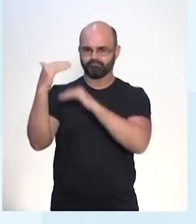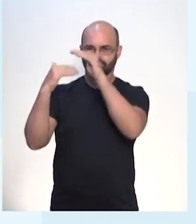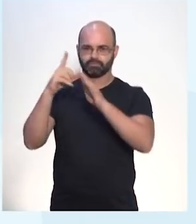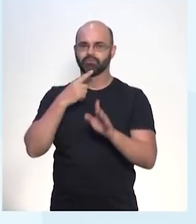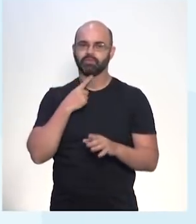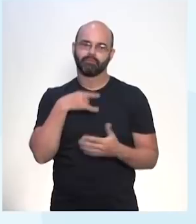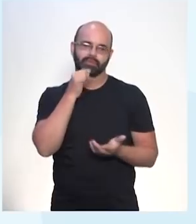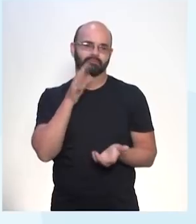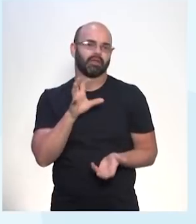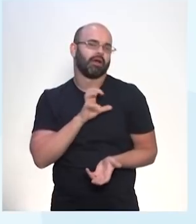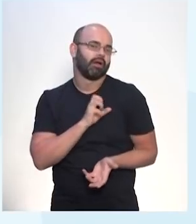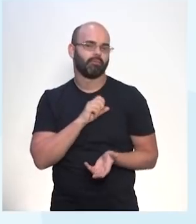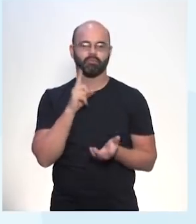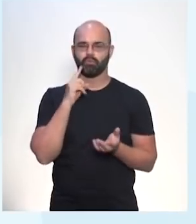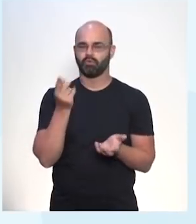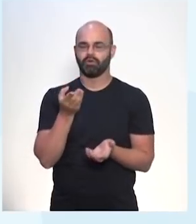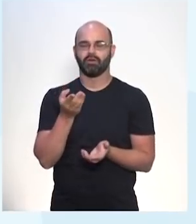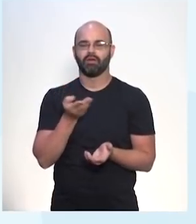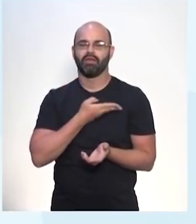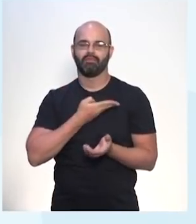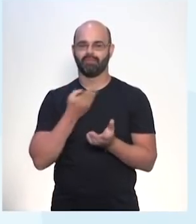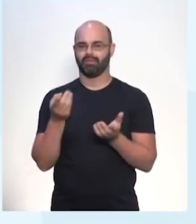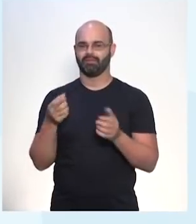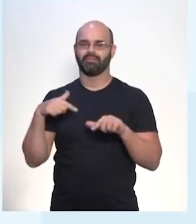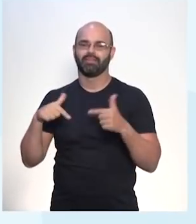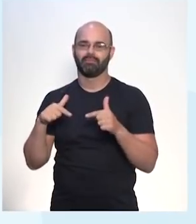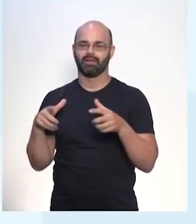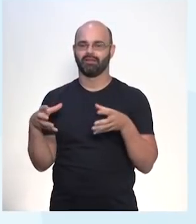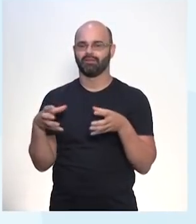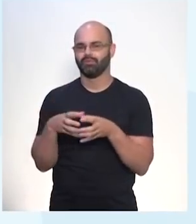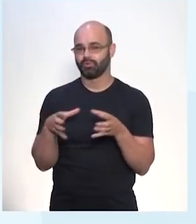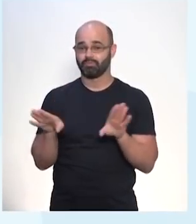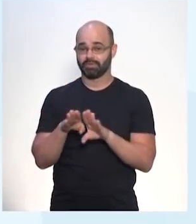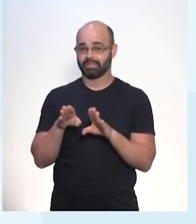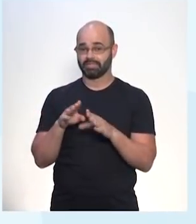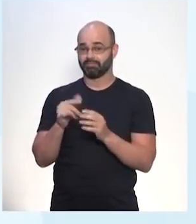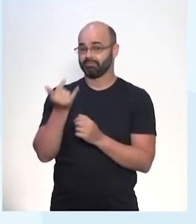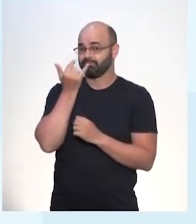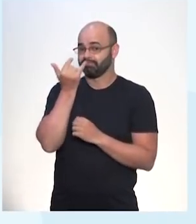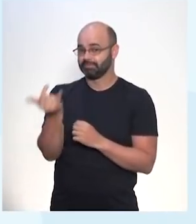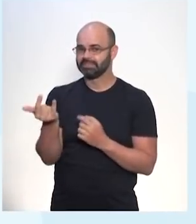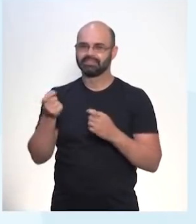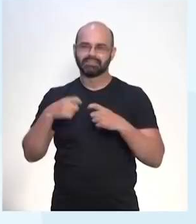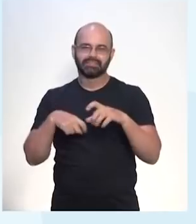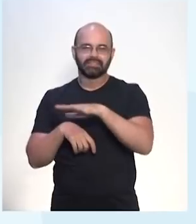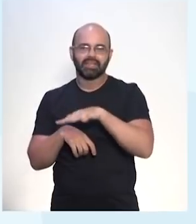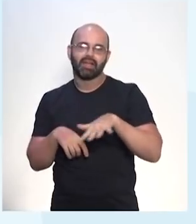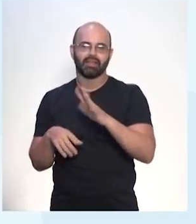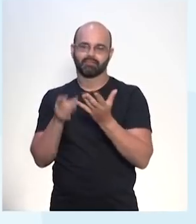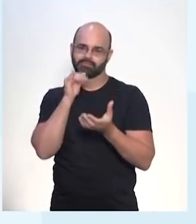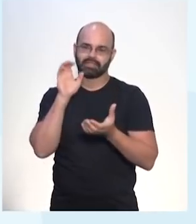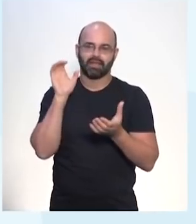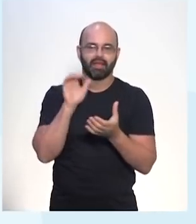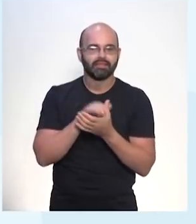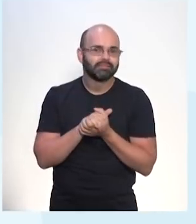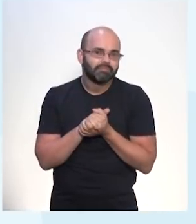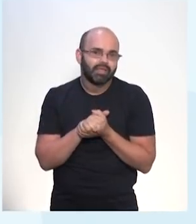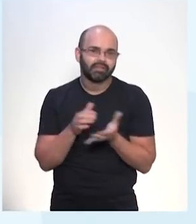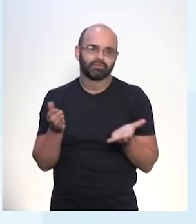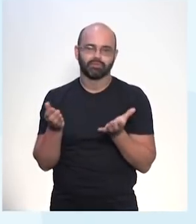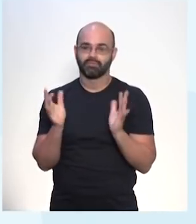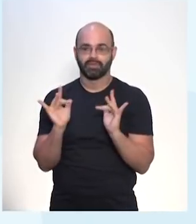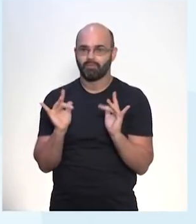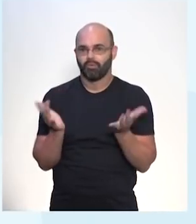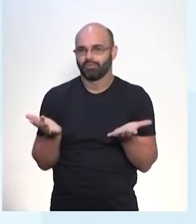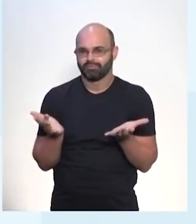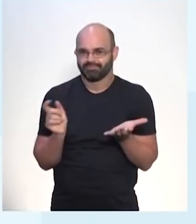quer amor, afeto aos amigos, ao grupo de trabalho, até atração sexual, conquista amorosa, casamento, namoro, quem nunca? Estou sabendo